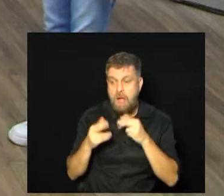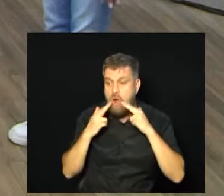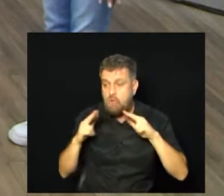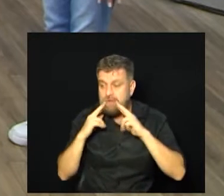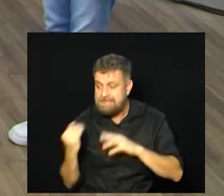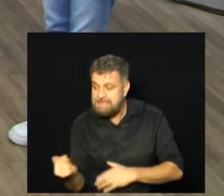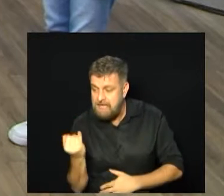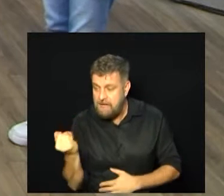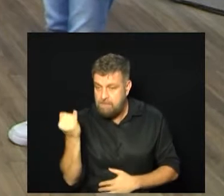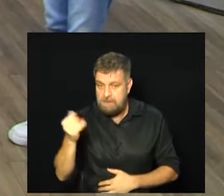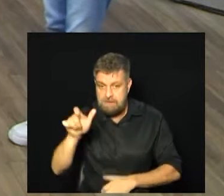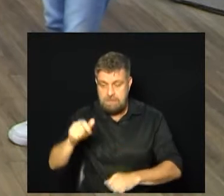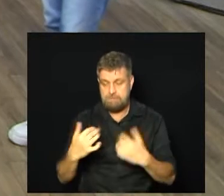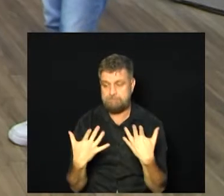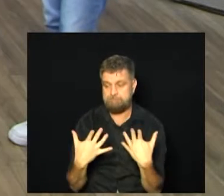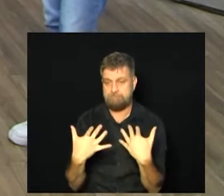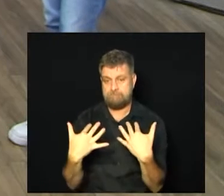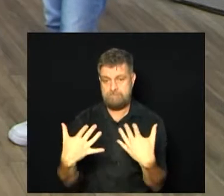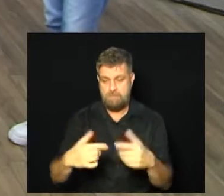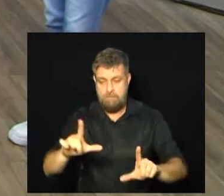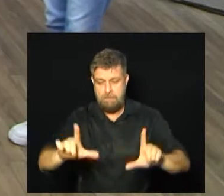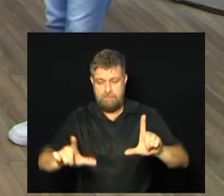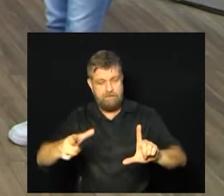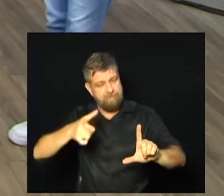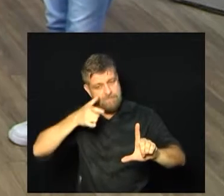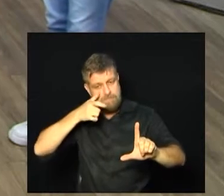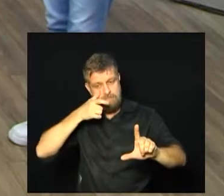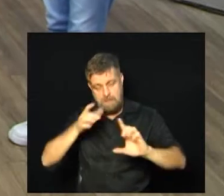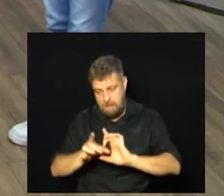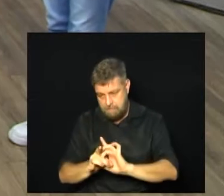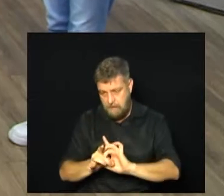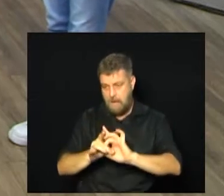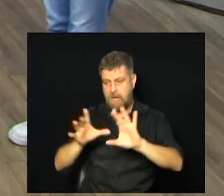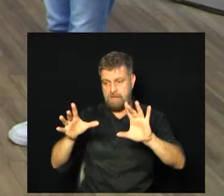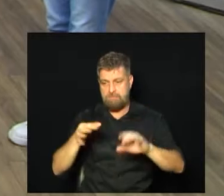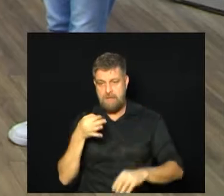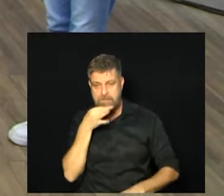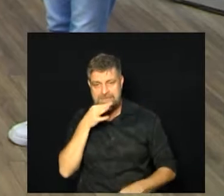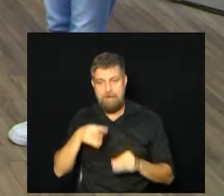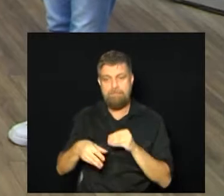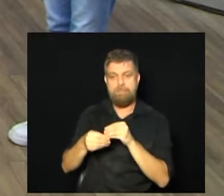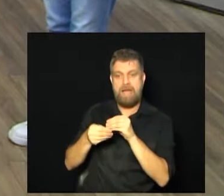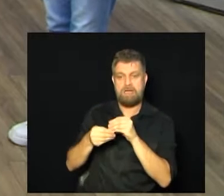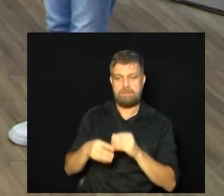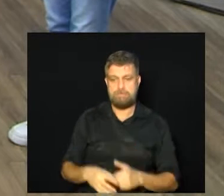até para os nossos telespectadores, para quem está assistindo, fica à vontade.